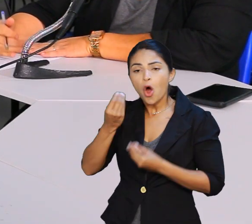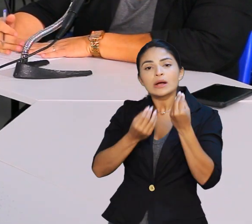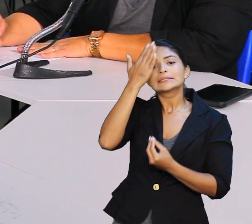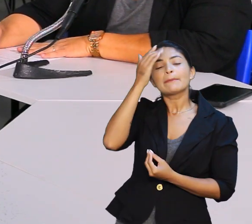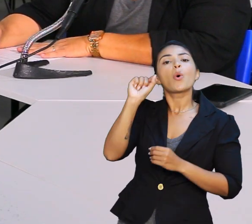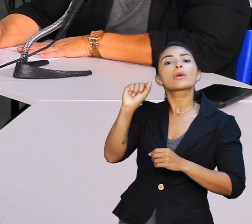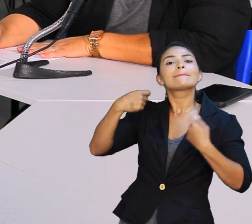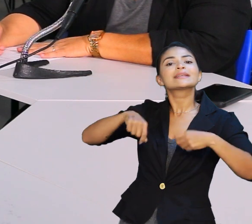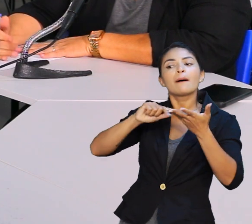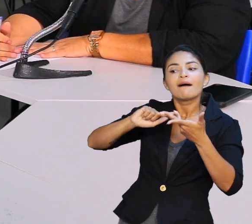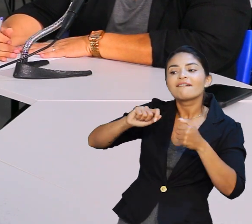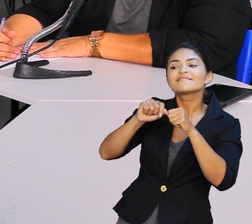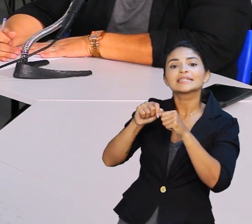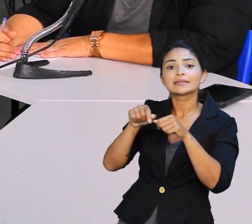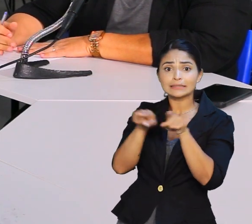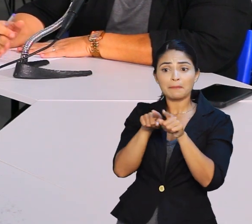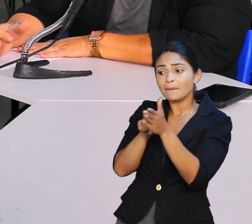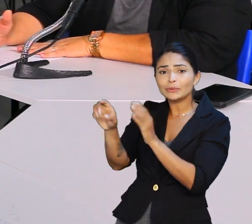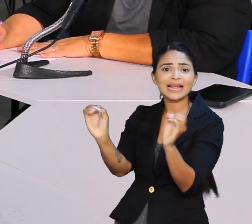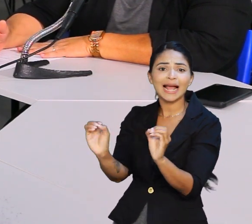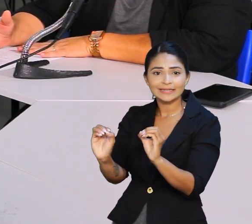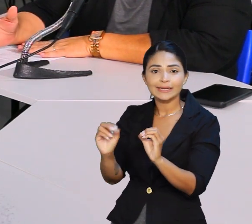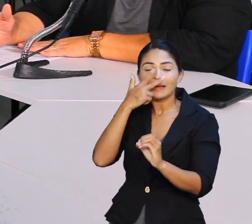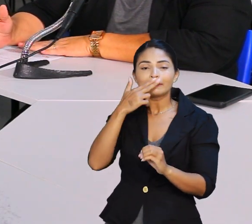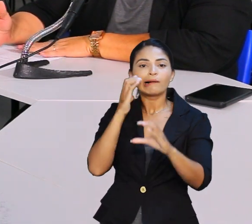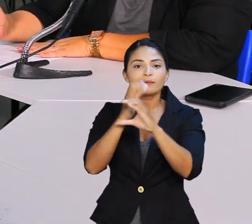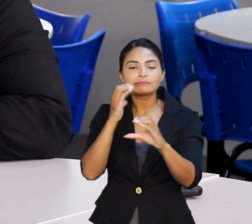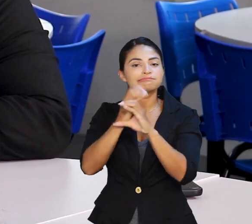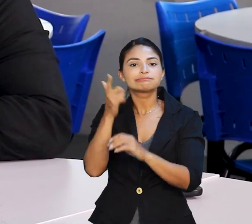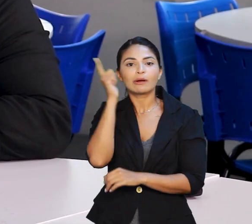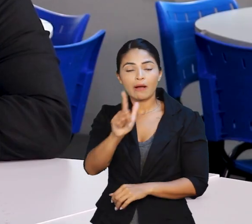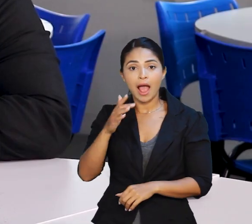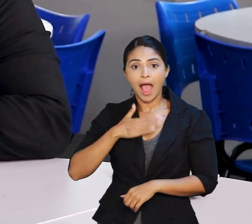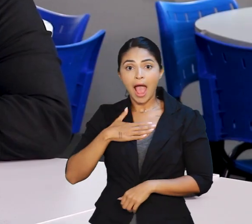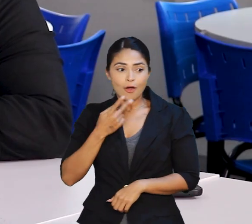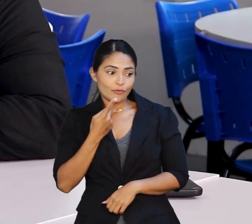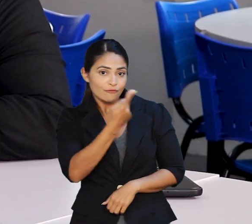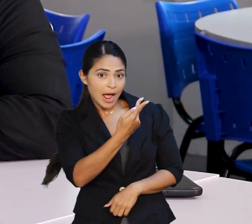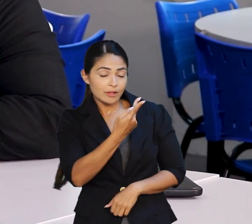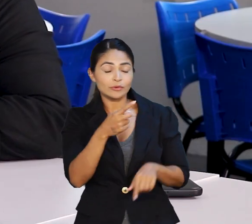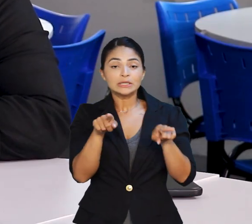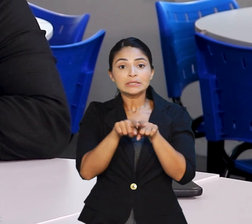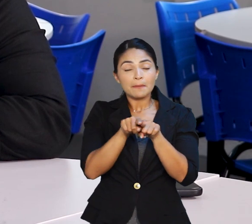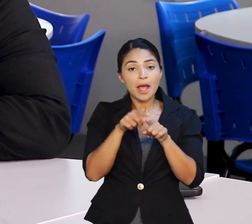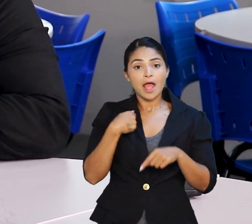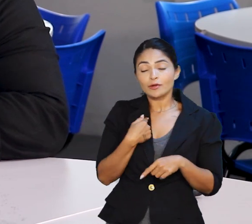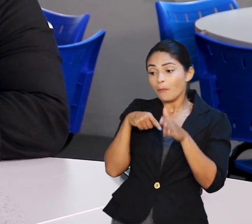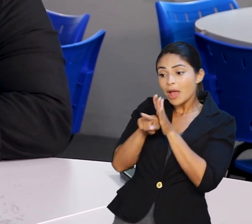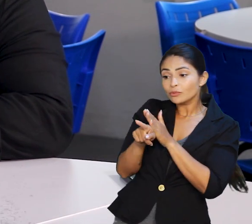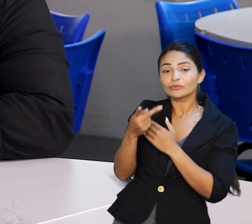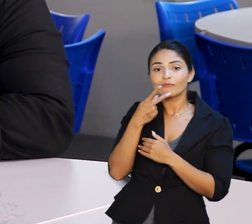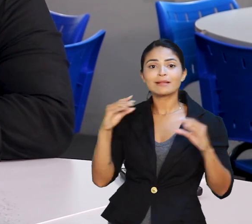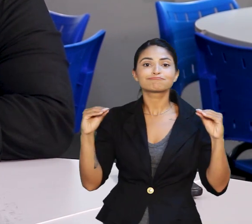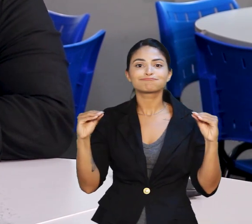feito. E também não pergunta o que não sabe. Uhum. E aí fica aquele impasse, né? Nem eu digo e nem eu não pergunto e você também não fala. Uhum.